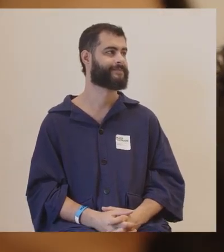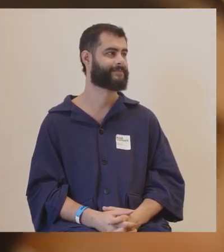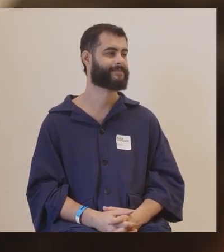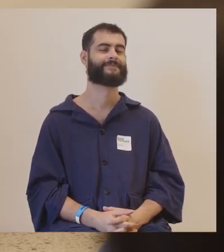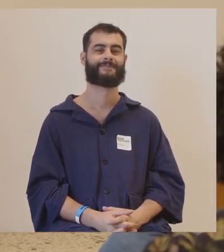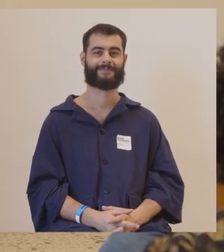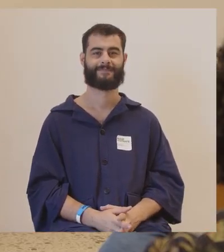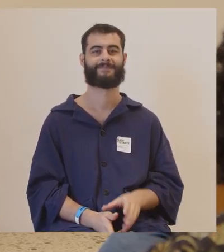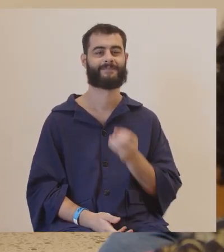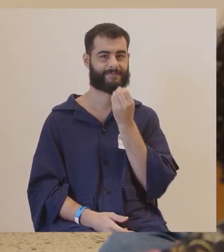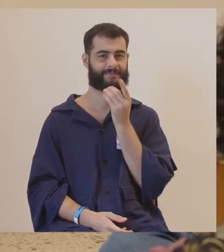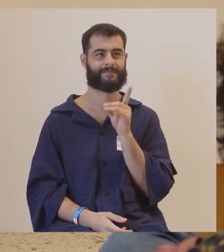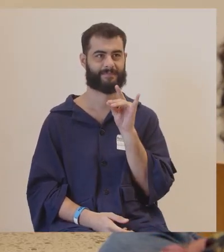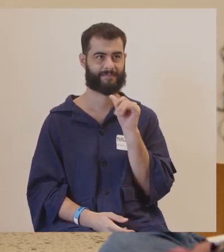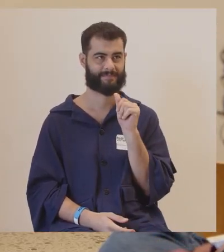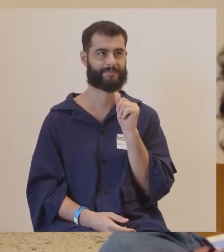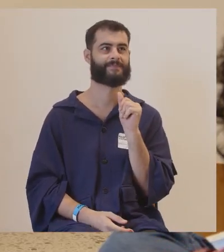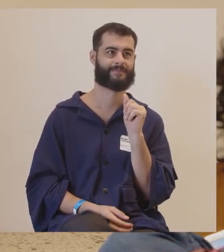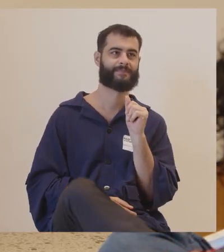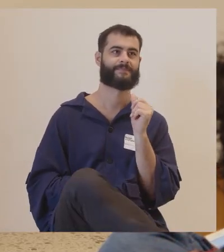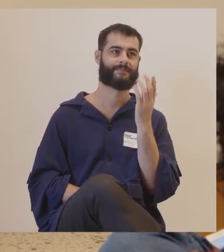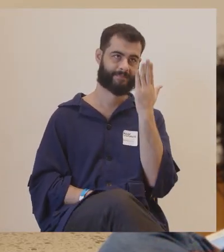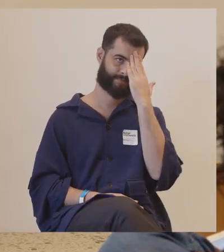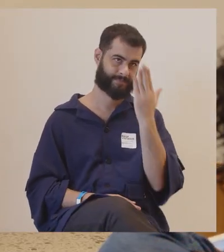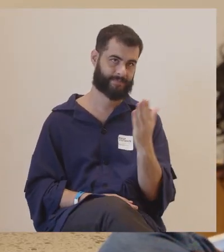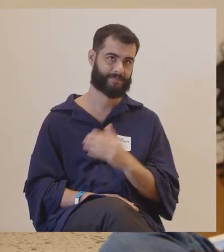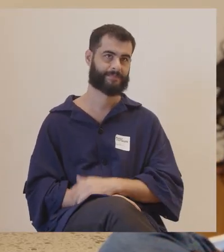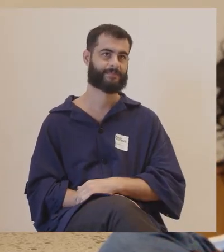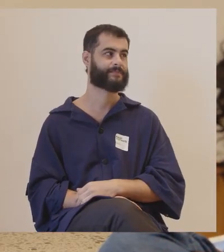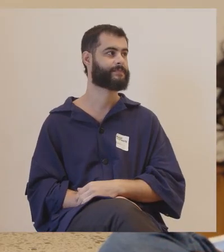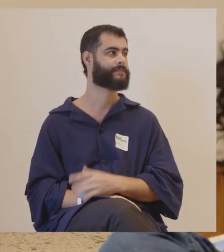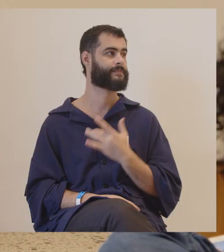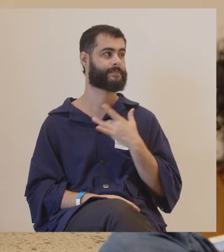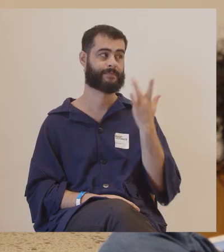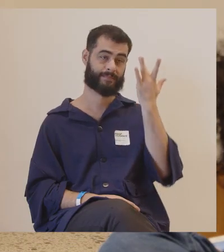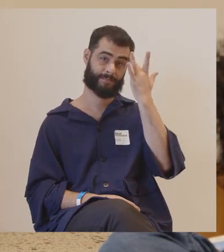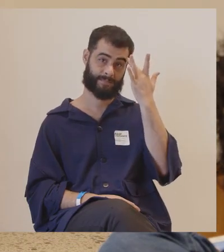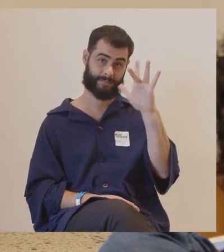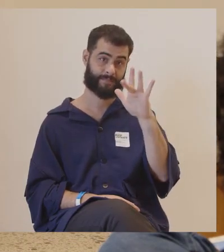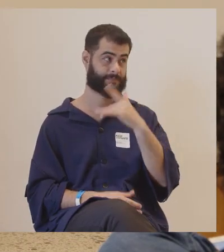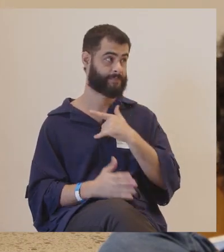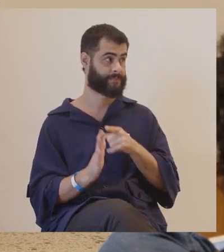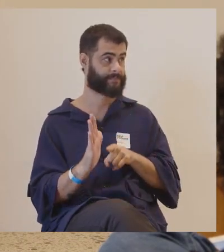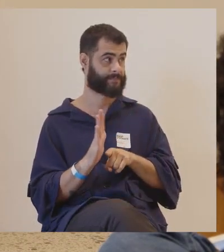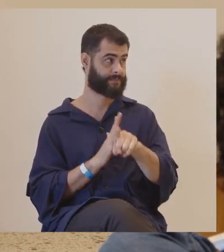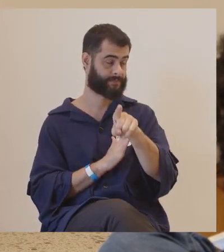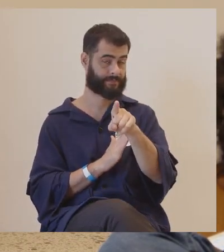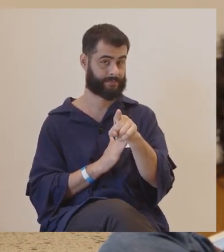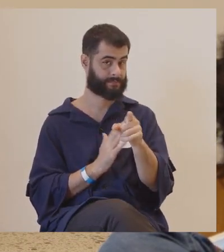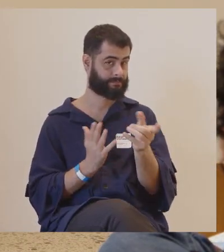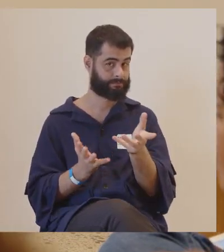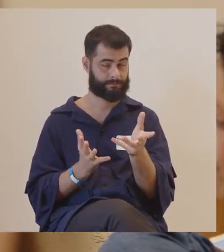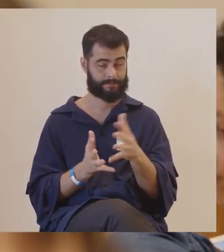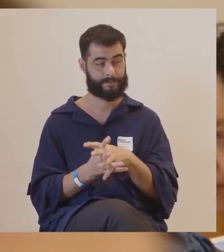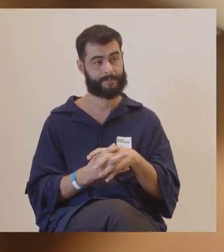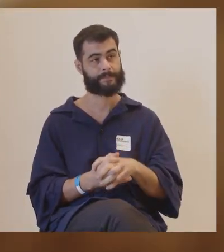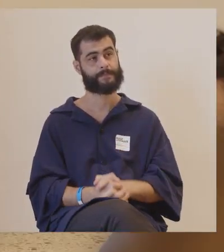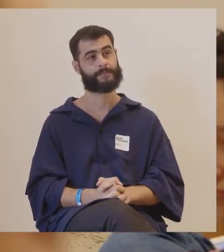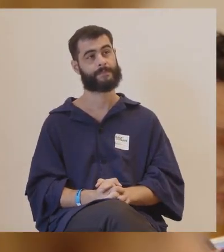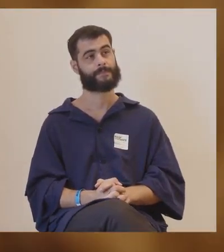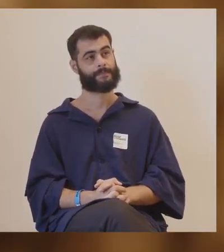Boa tarde, bom dia ainda, né? Obrigada, Ana. Eu não sei se eu vou fazer uma pergunta muito, mas fiquei